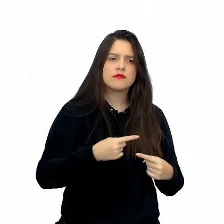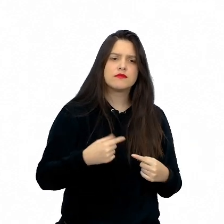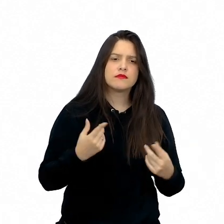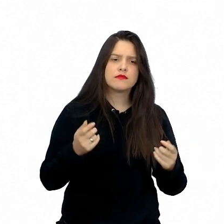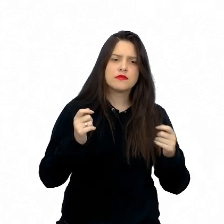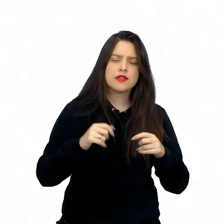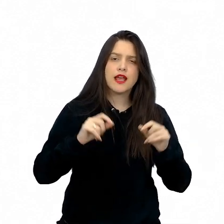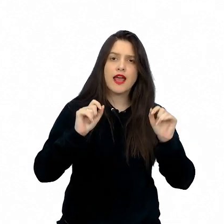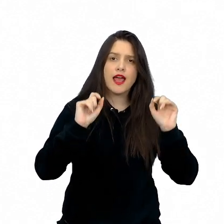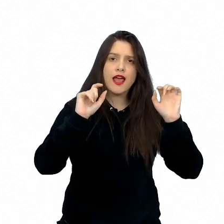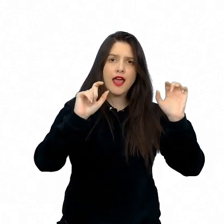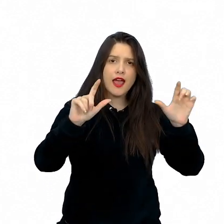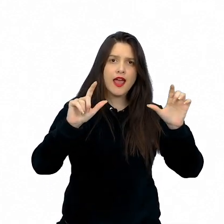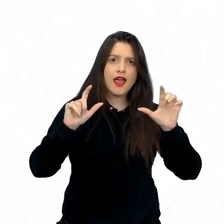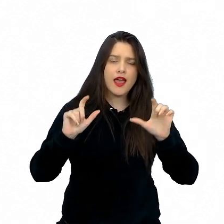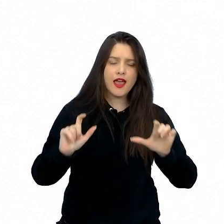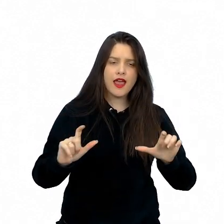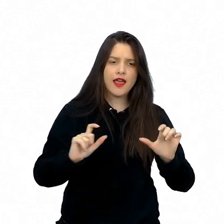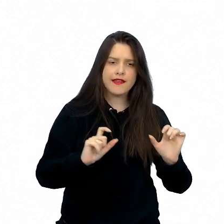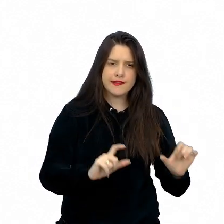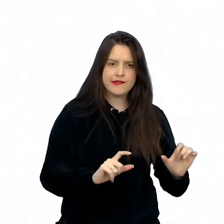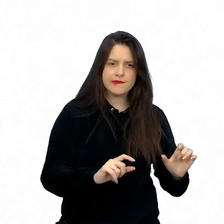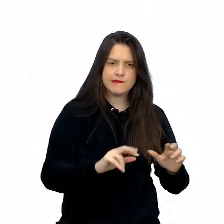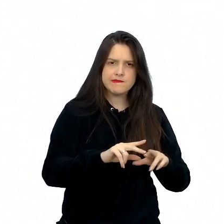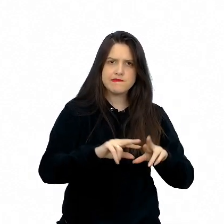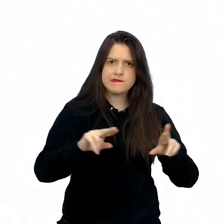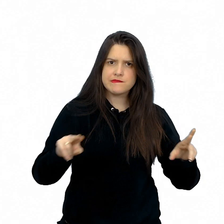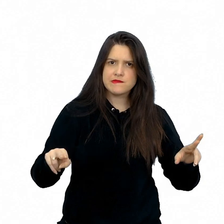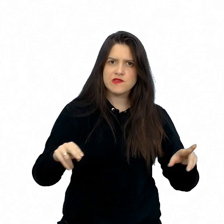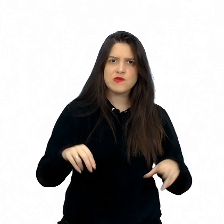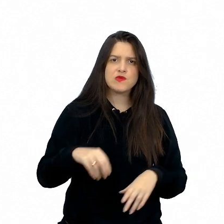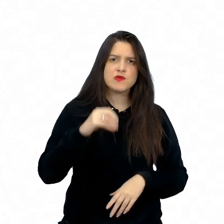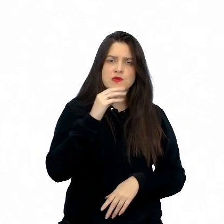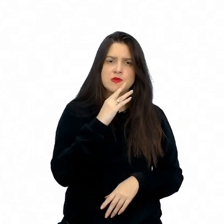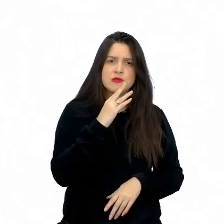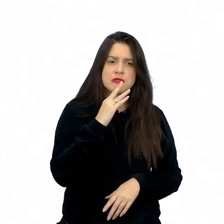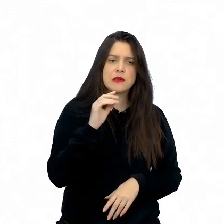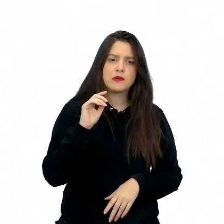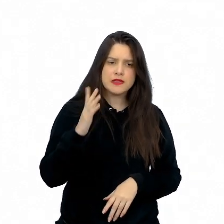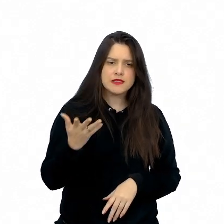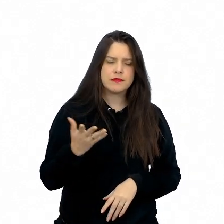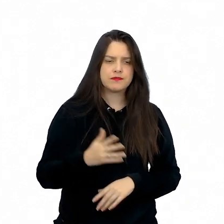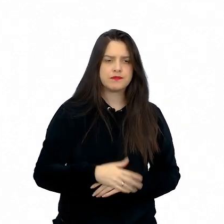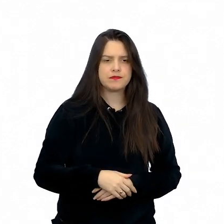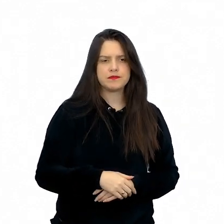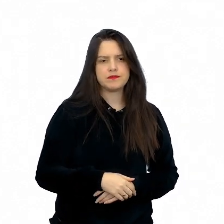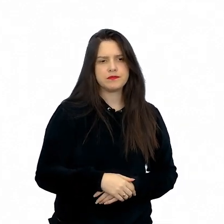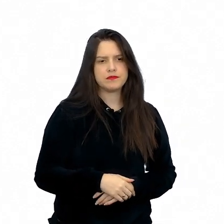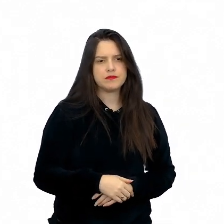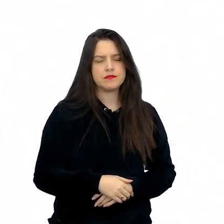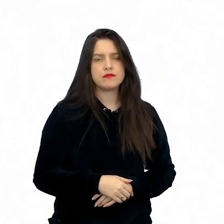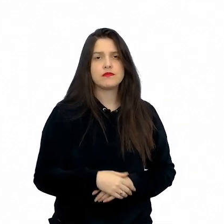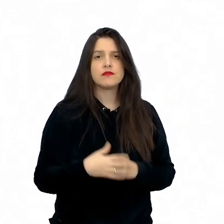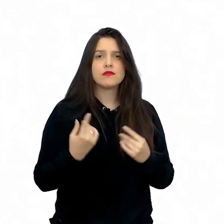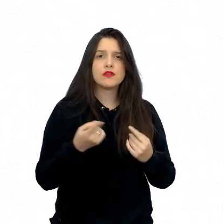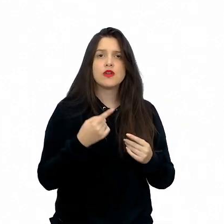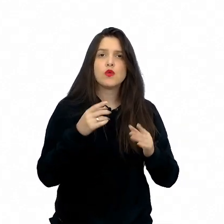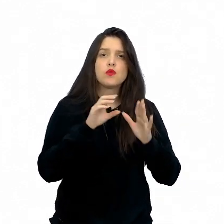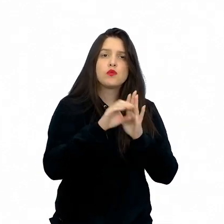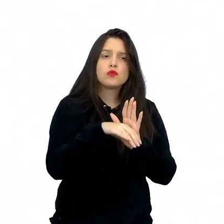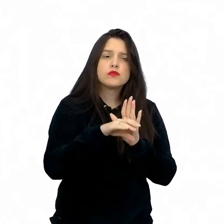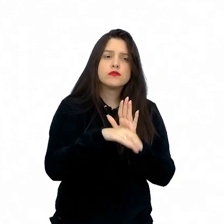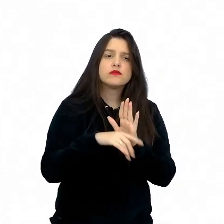as imagens mental do conhecimento. Então, o conceito